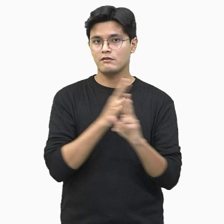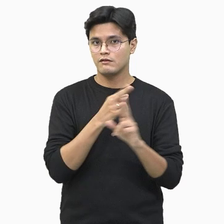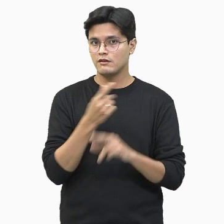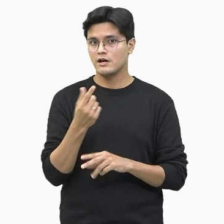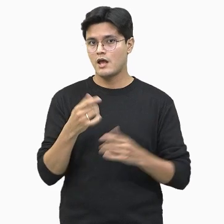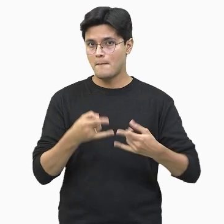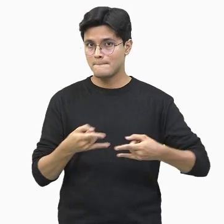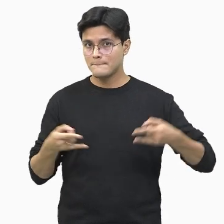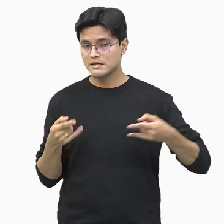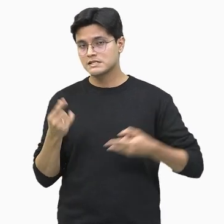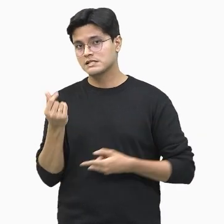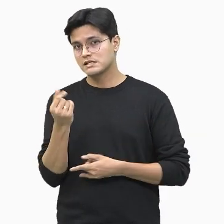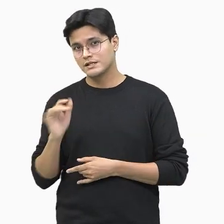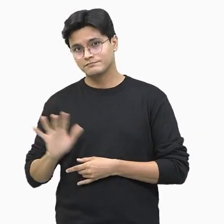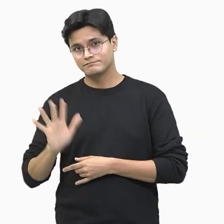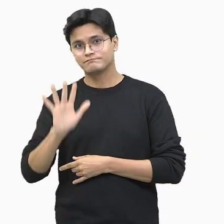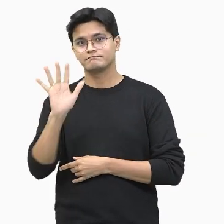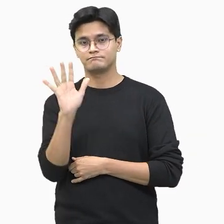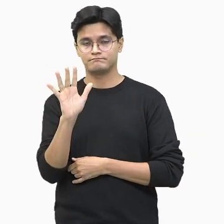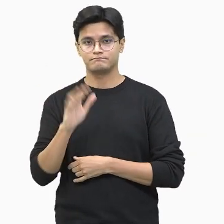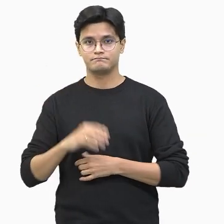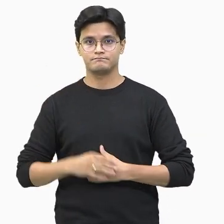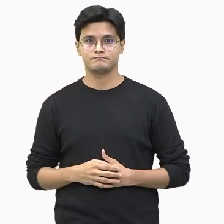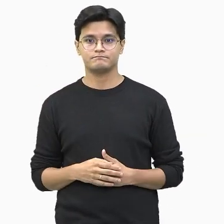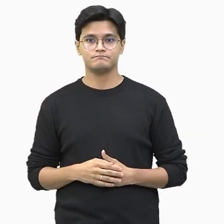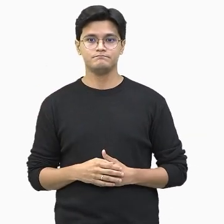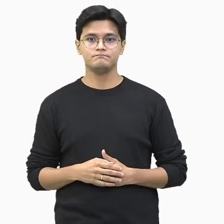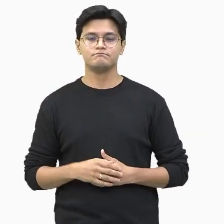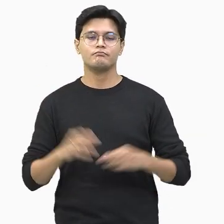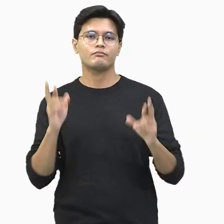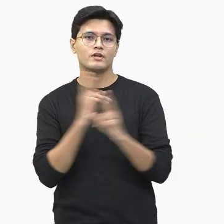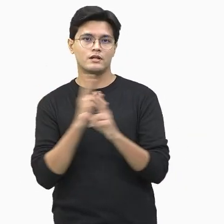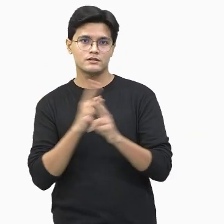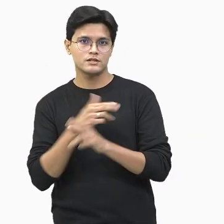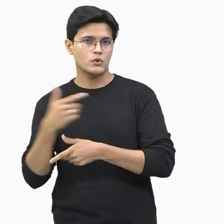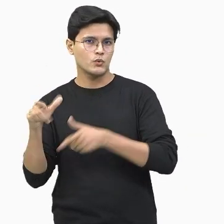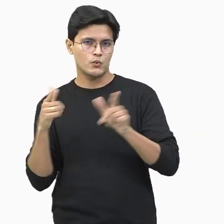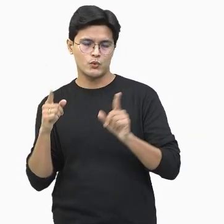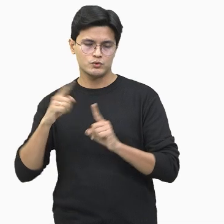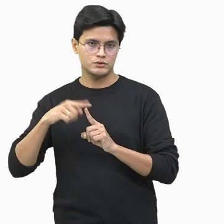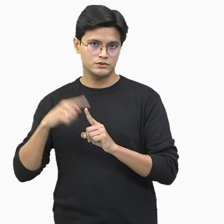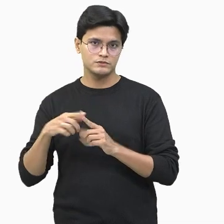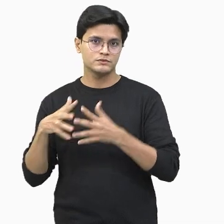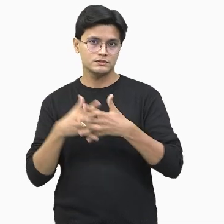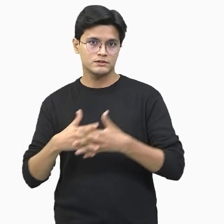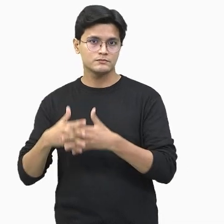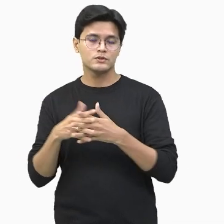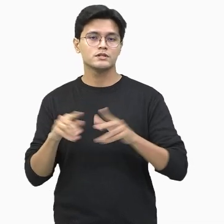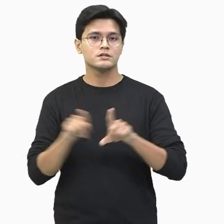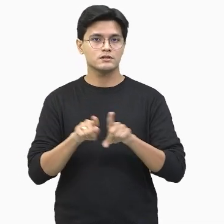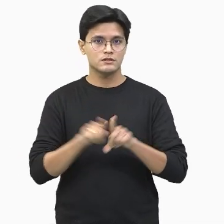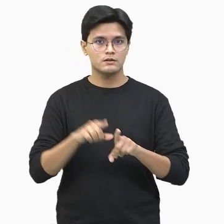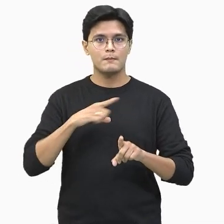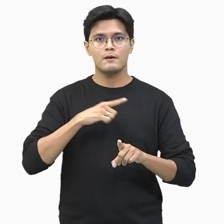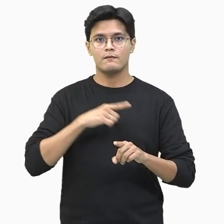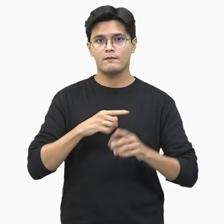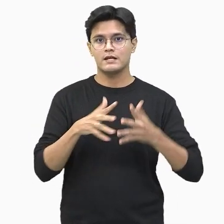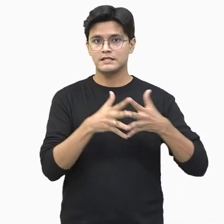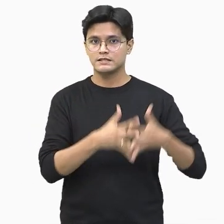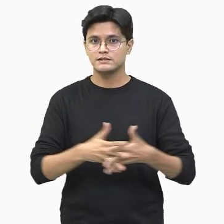né que vão ser mais elevados tá bom com relação aos outros tipos de transporte temos o transporte